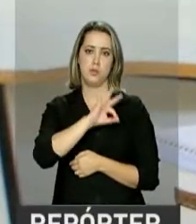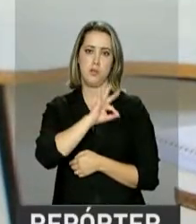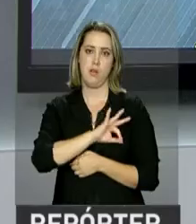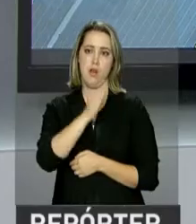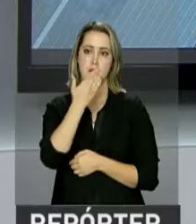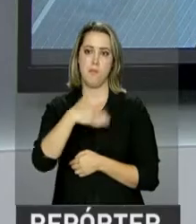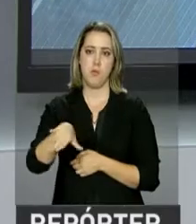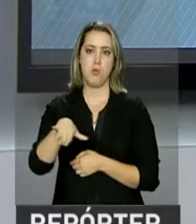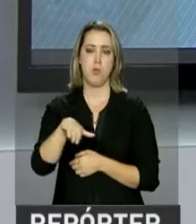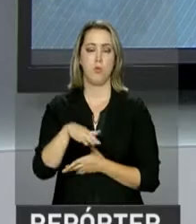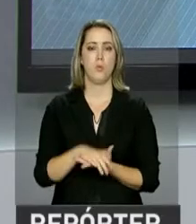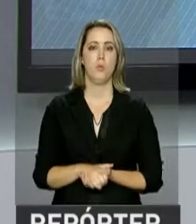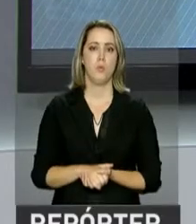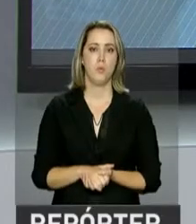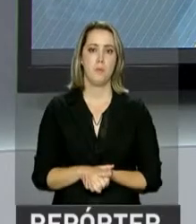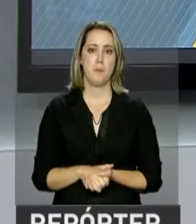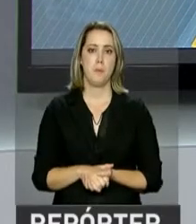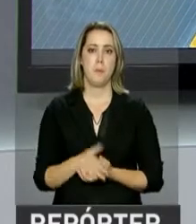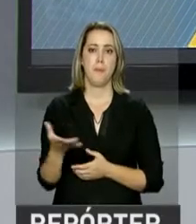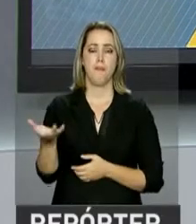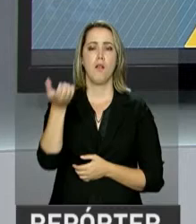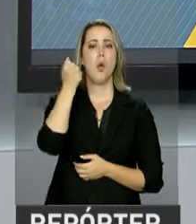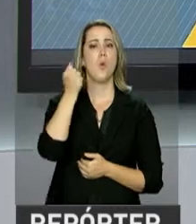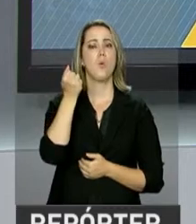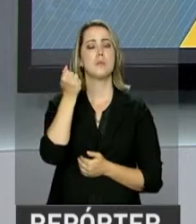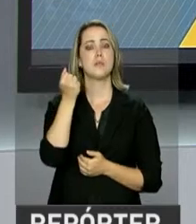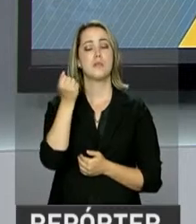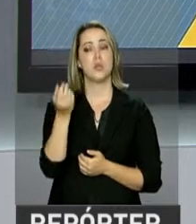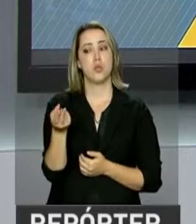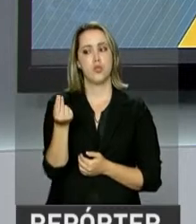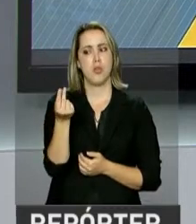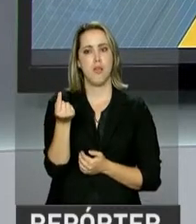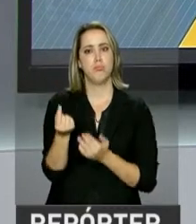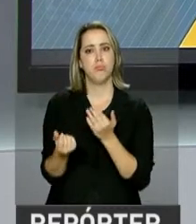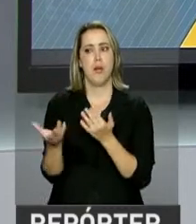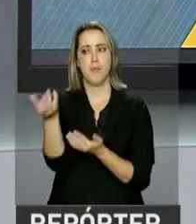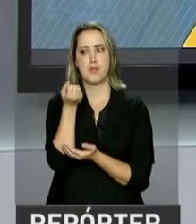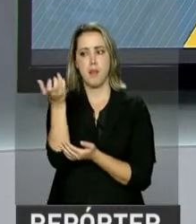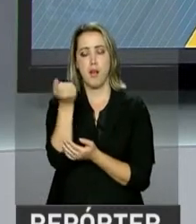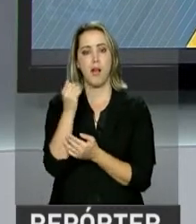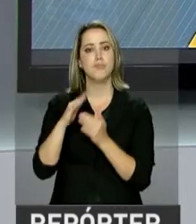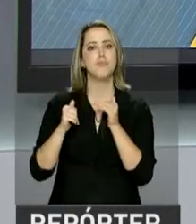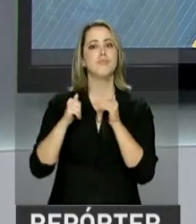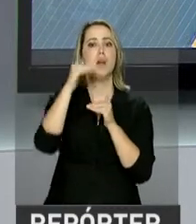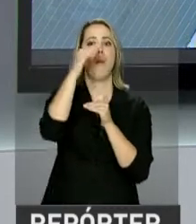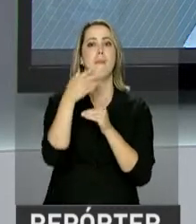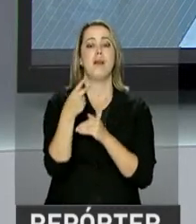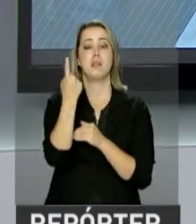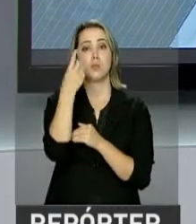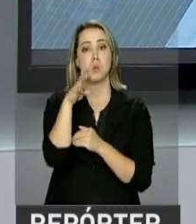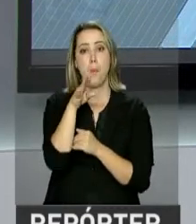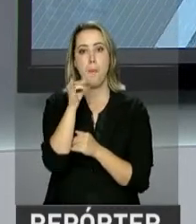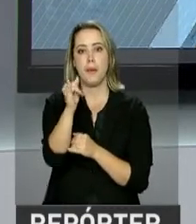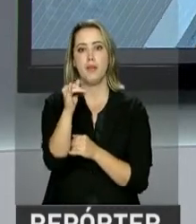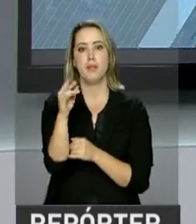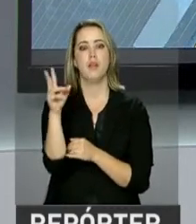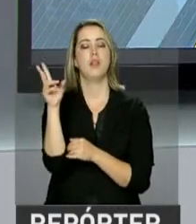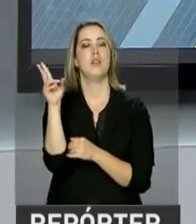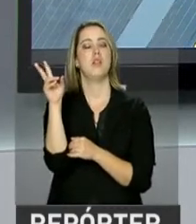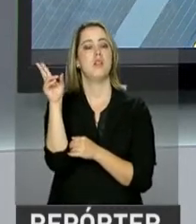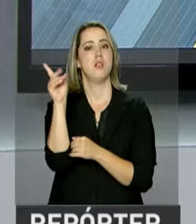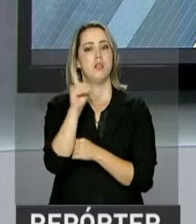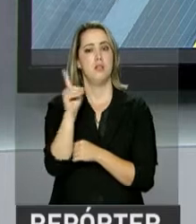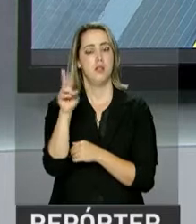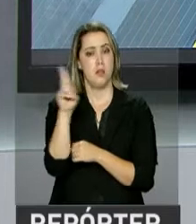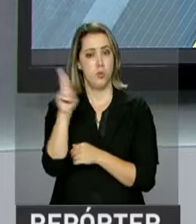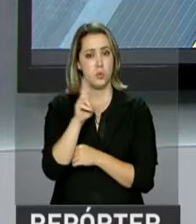meio os saques superaram os depósitos na poupança em 1 bilhão 270 milhões de reais